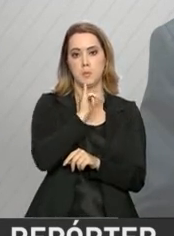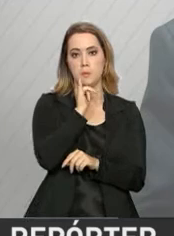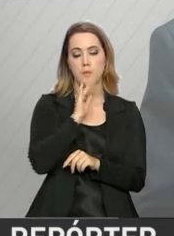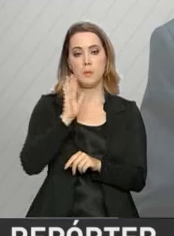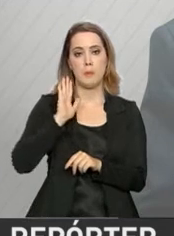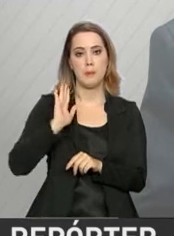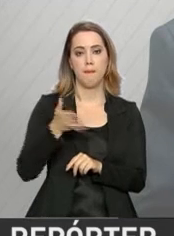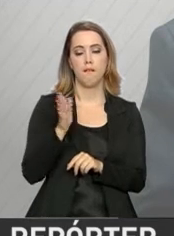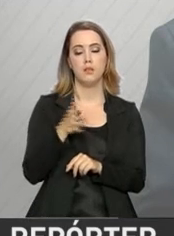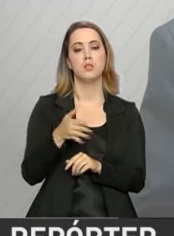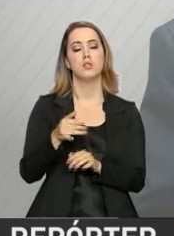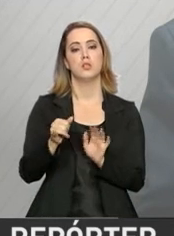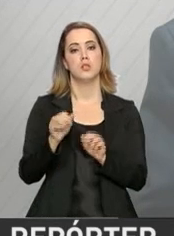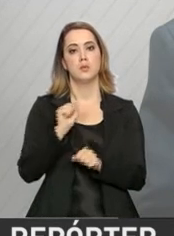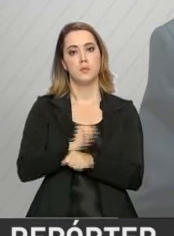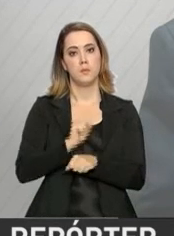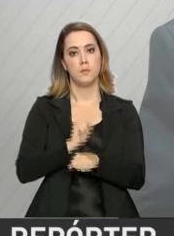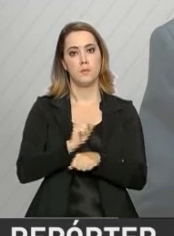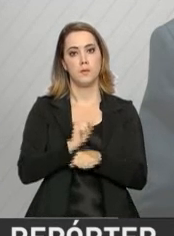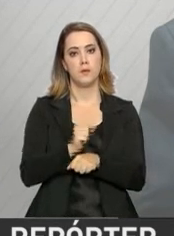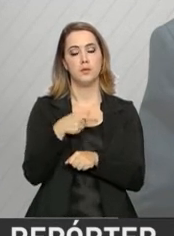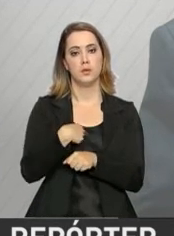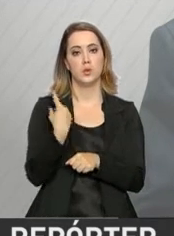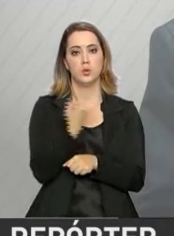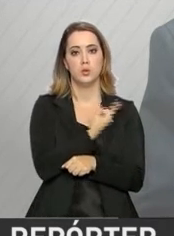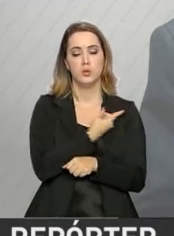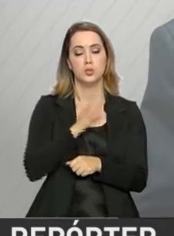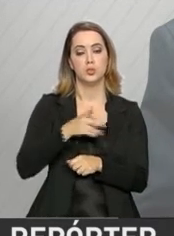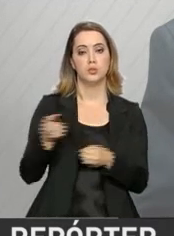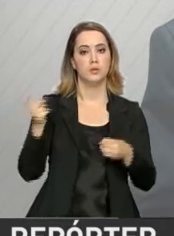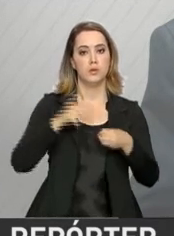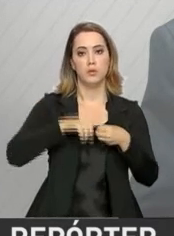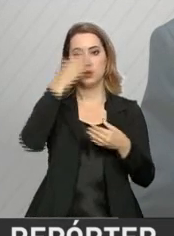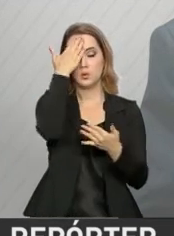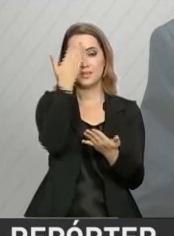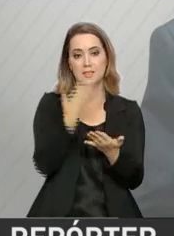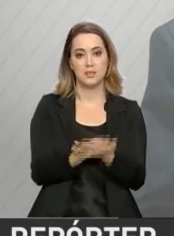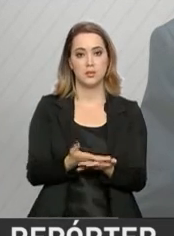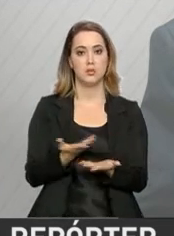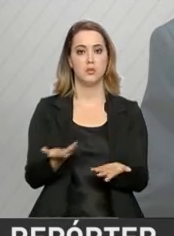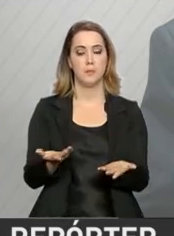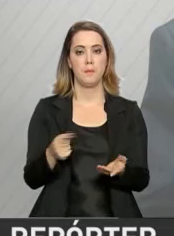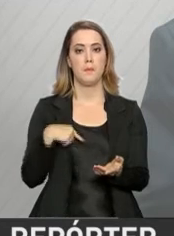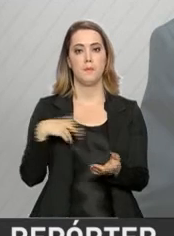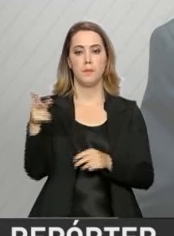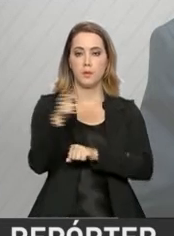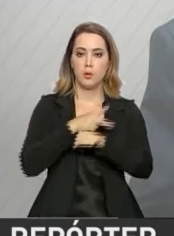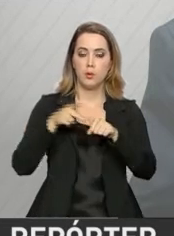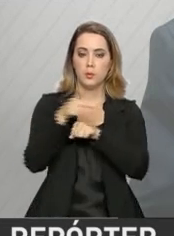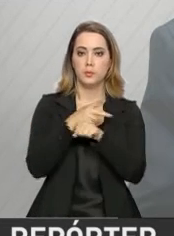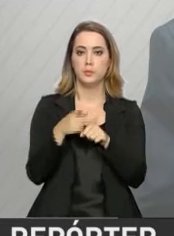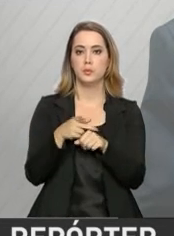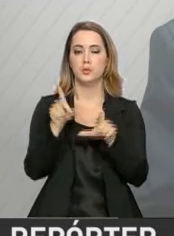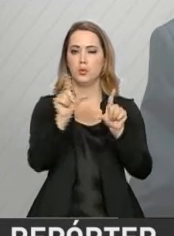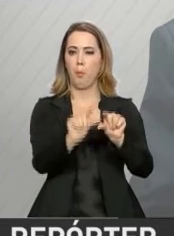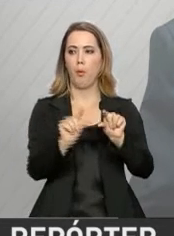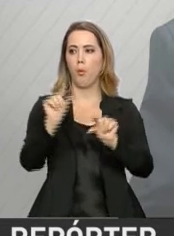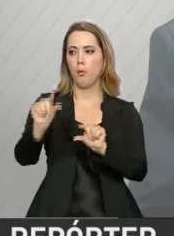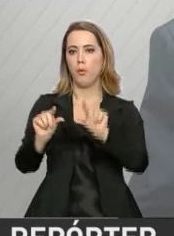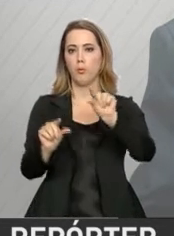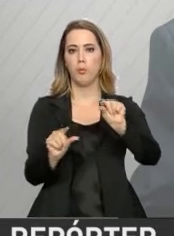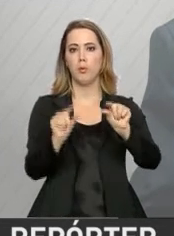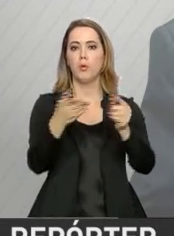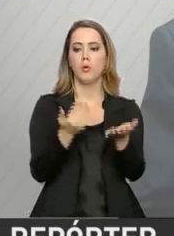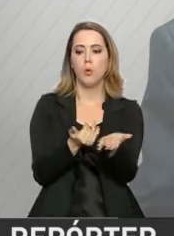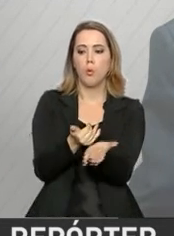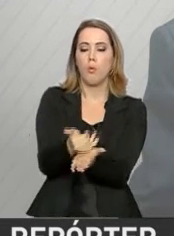estão recuperando, a confiança que já está recuperando na economia. Em resumo, o país aos poucos vai encontrando